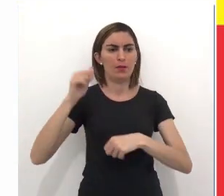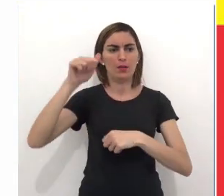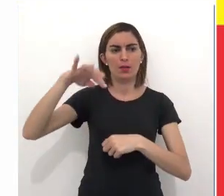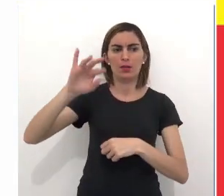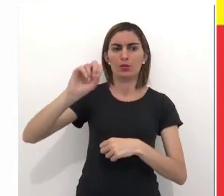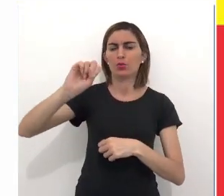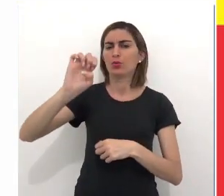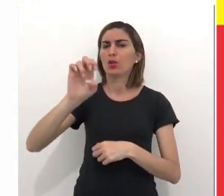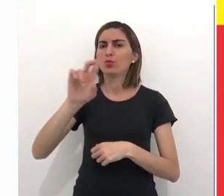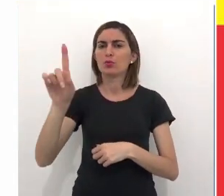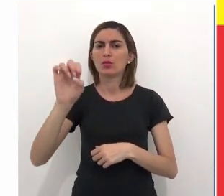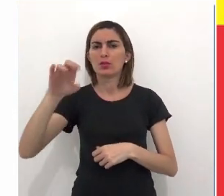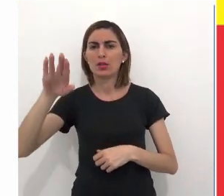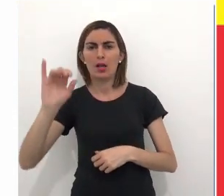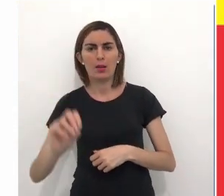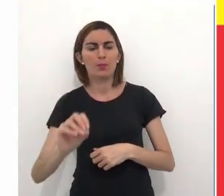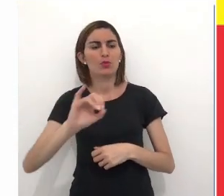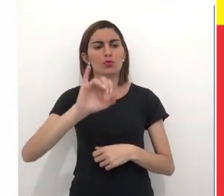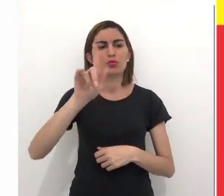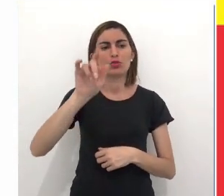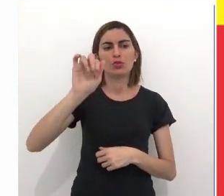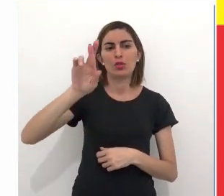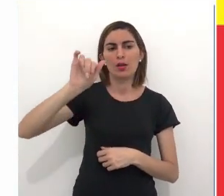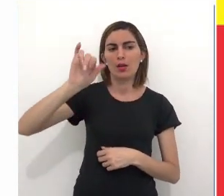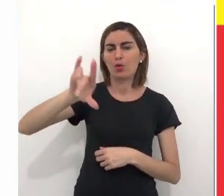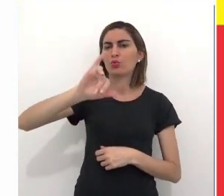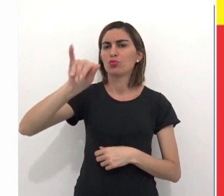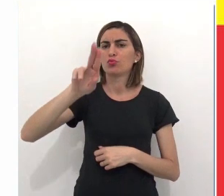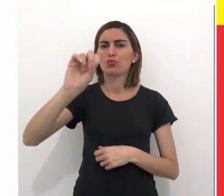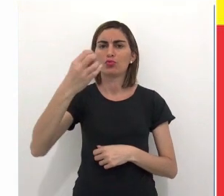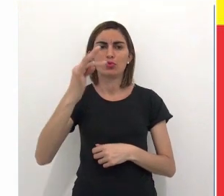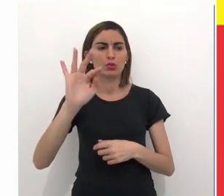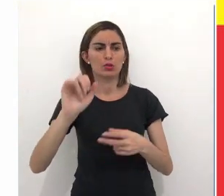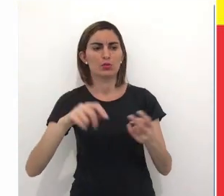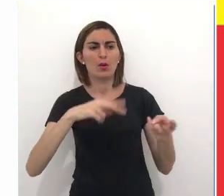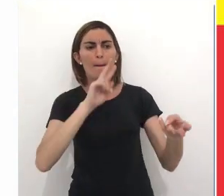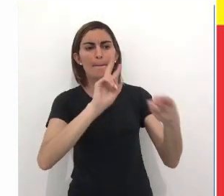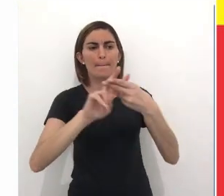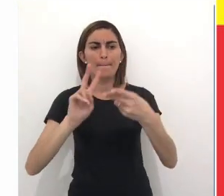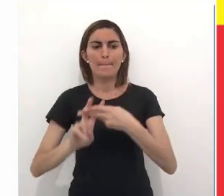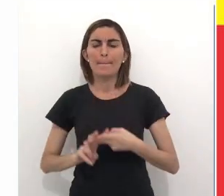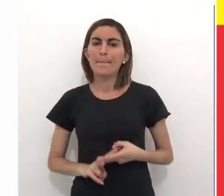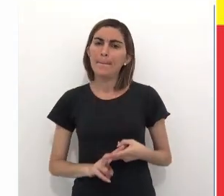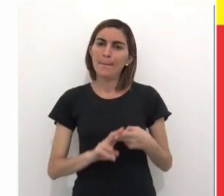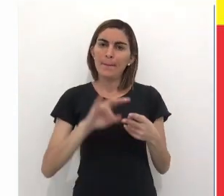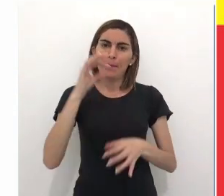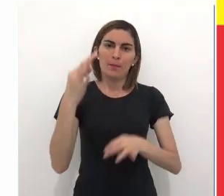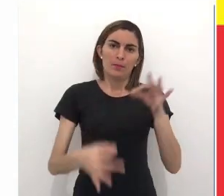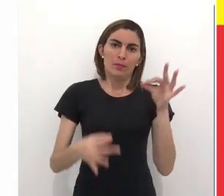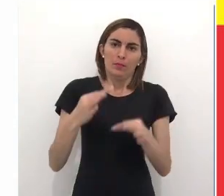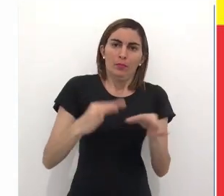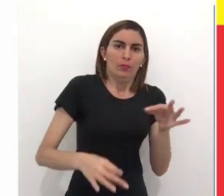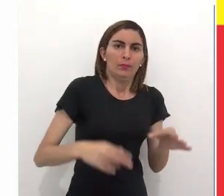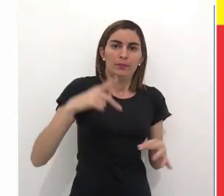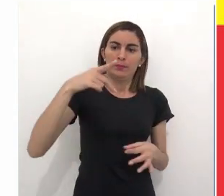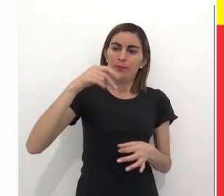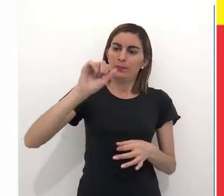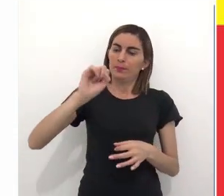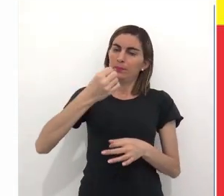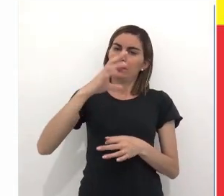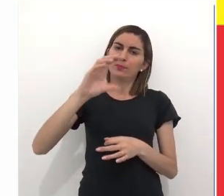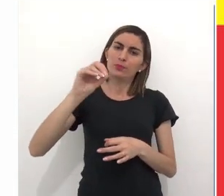Eusébio e Geraldo Justino. A prisão, é isso, o juiz